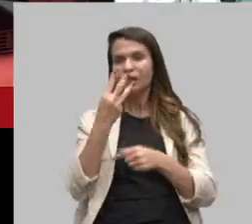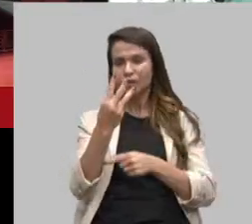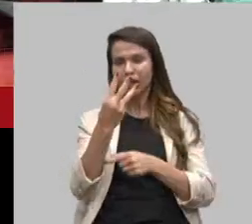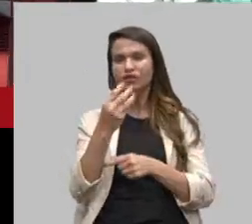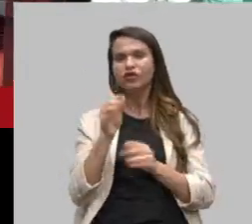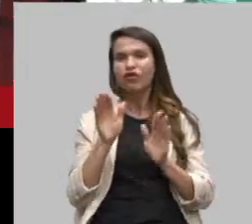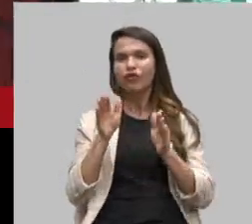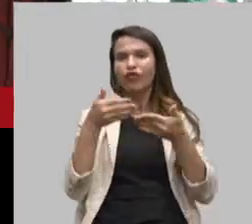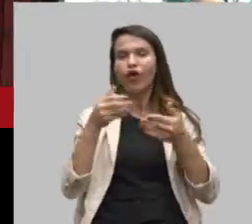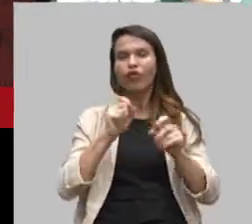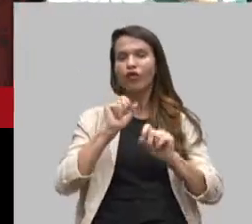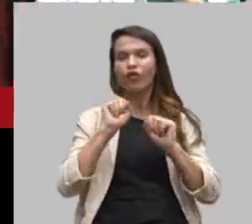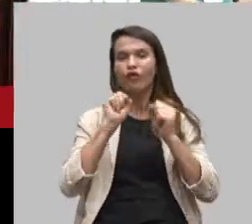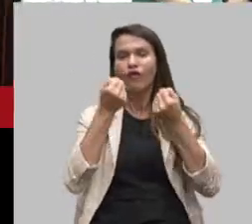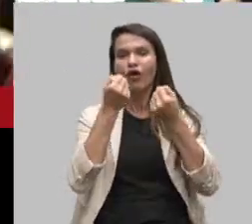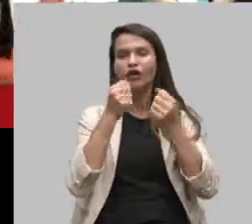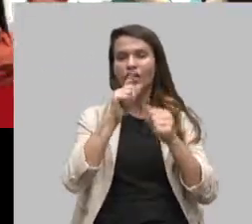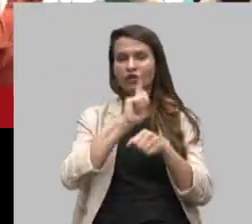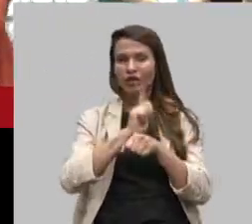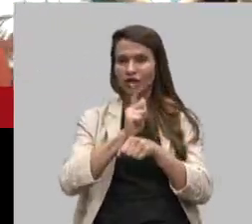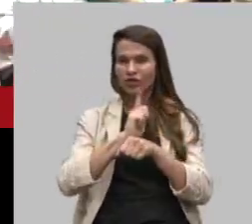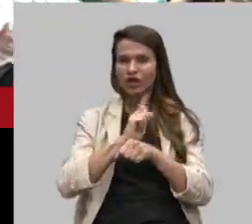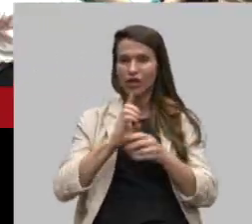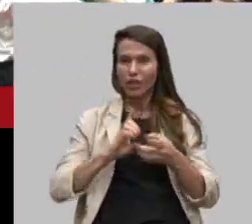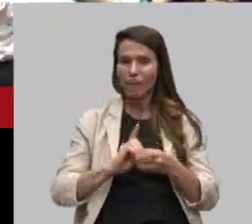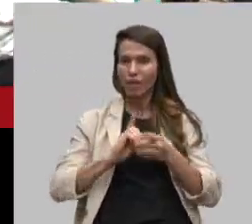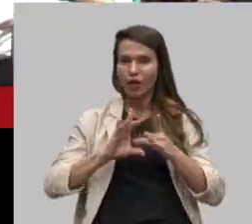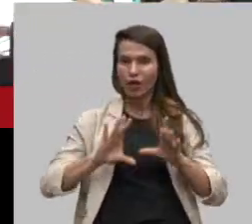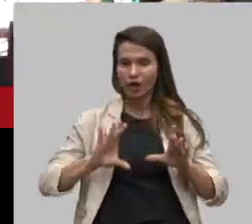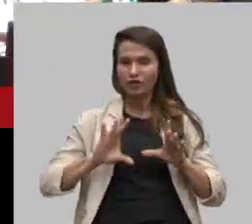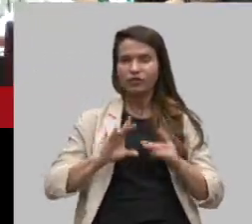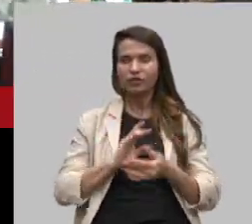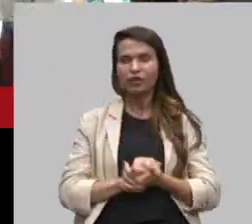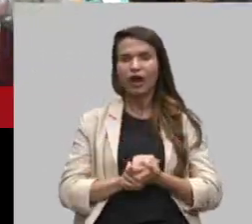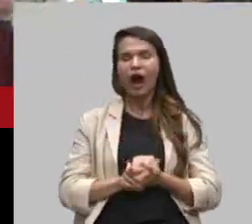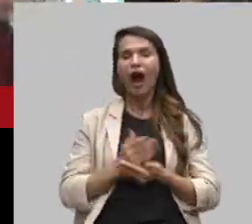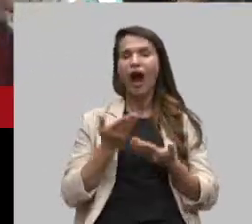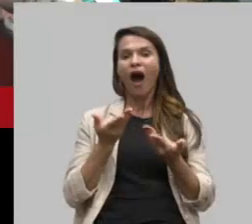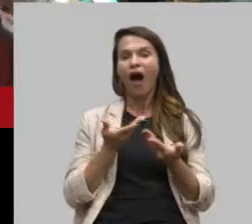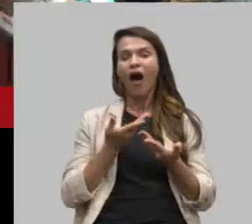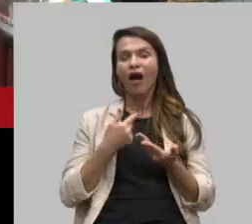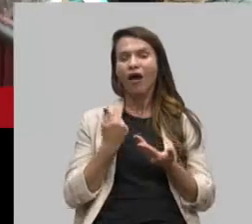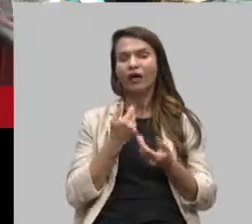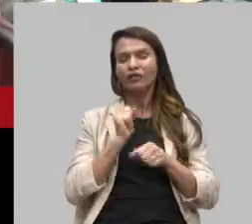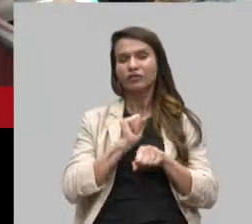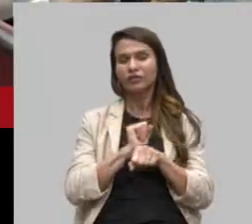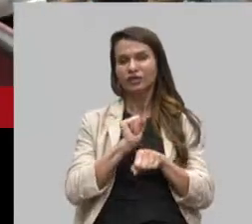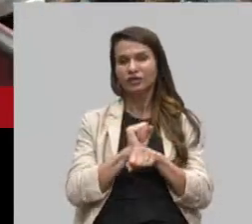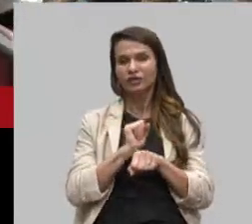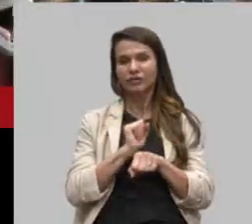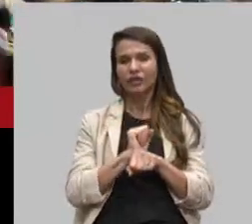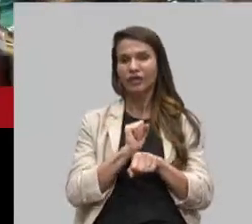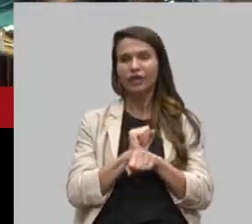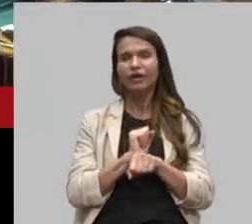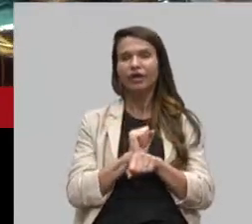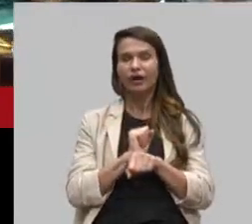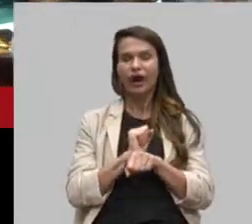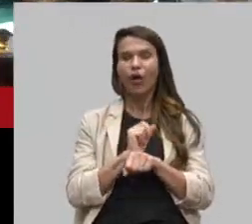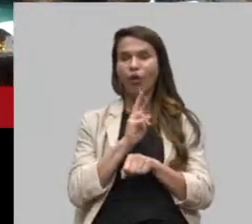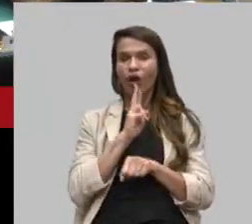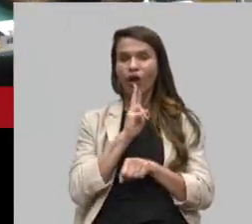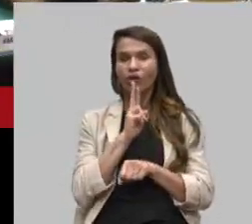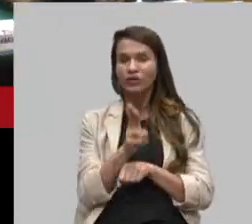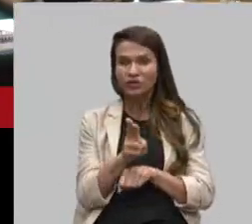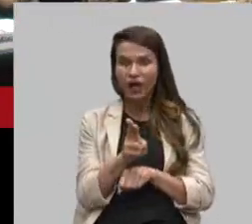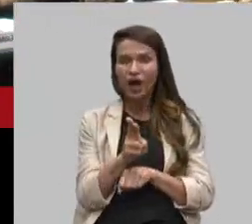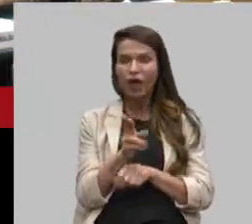fortalecimento da gestão democrática Então a gente vai aguardar aí a o resultado aí né o